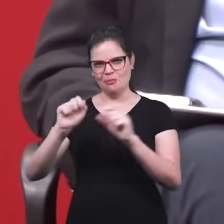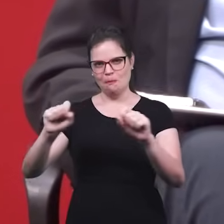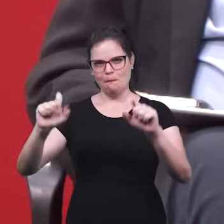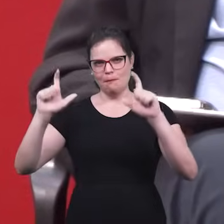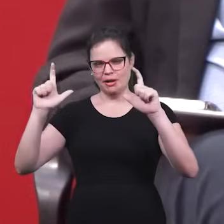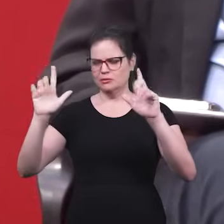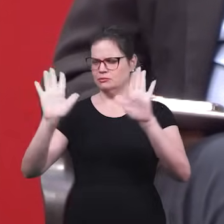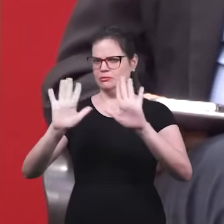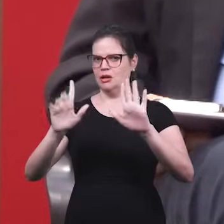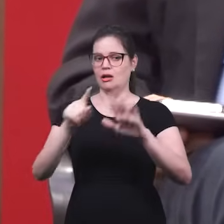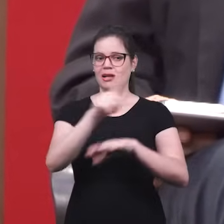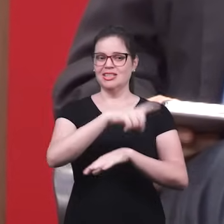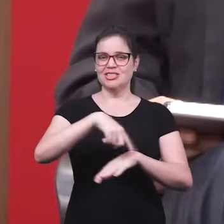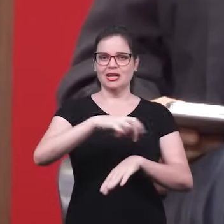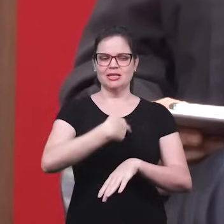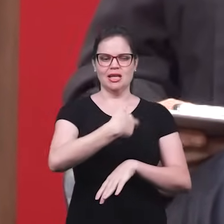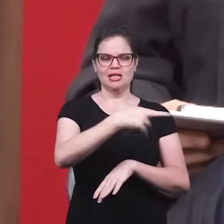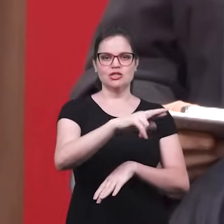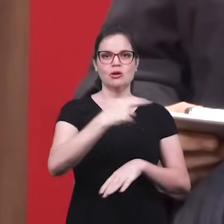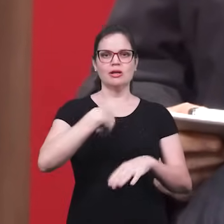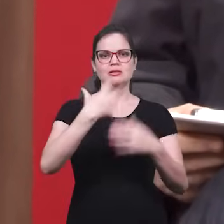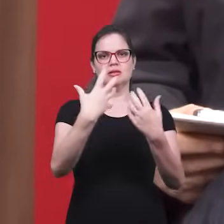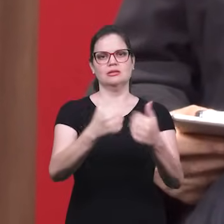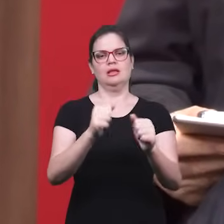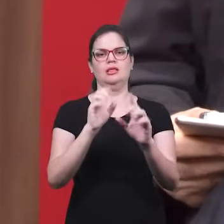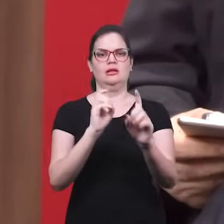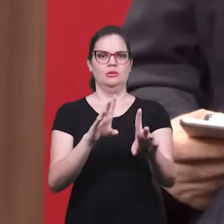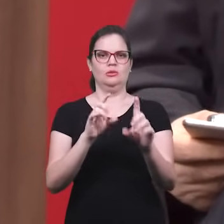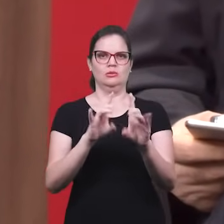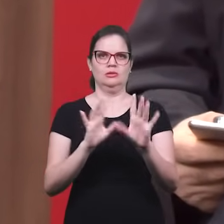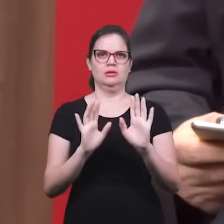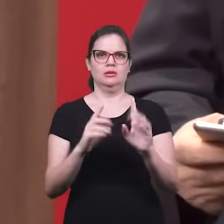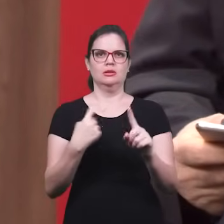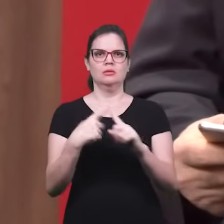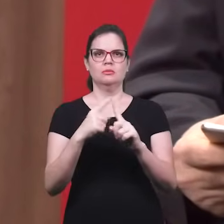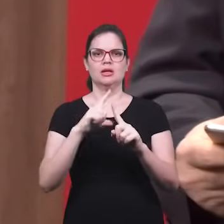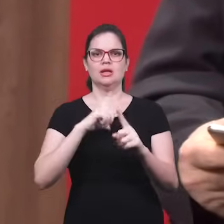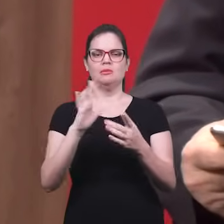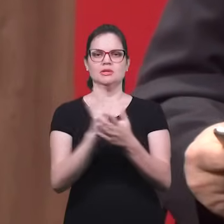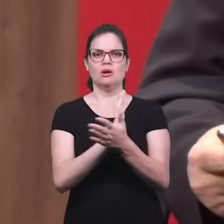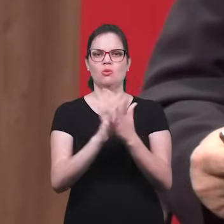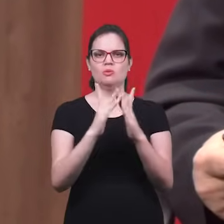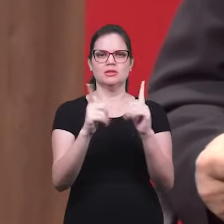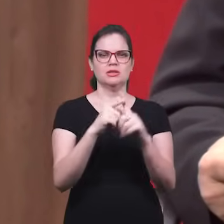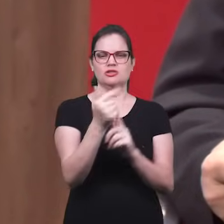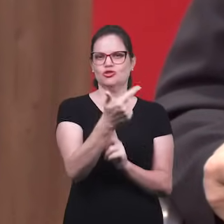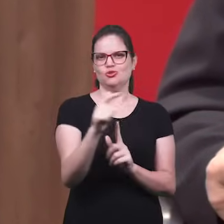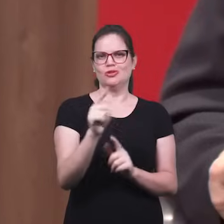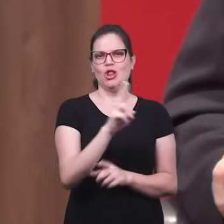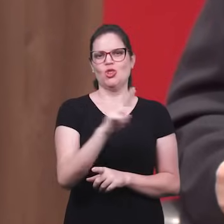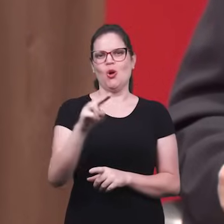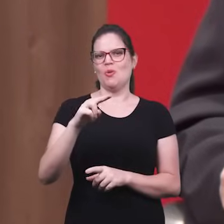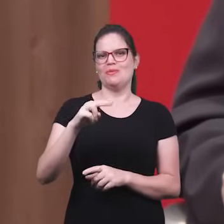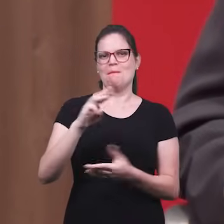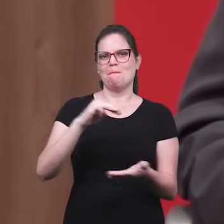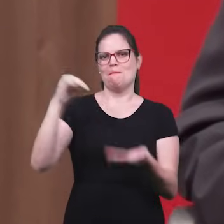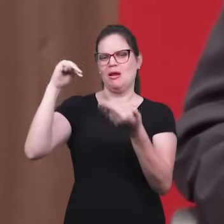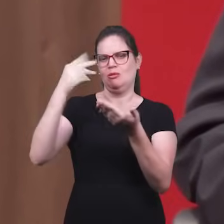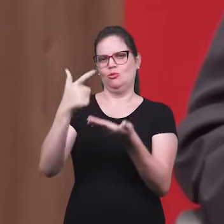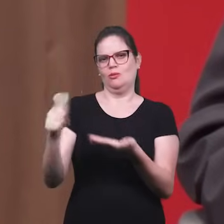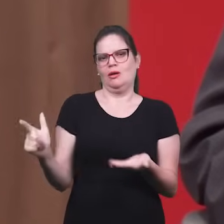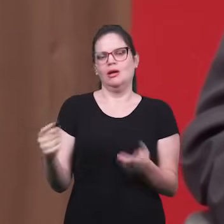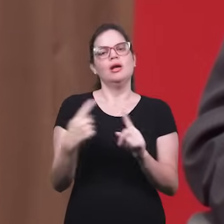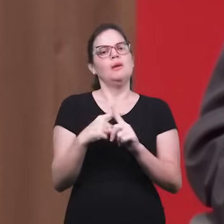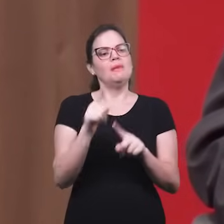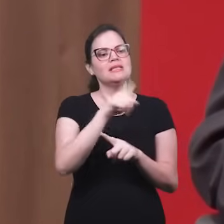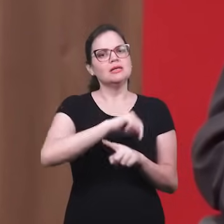abracem a nossa doutrina. Você não precisa ter o nosso nome. Então, nós temos algumas igrejas que não têm o nosso nome, mas abraçaram a